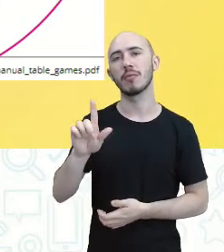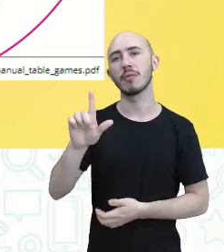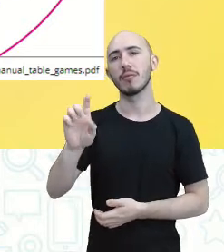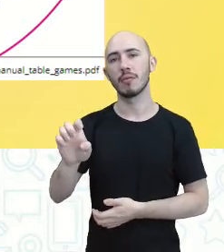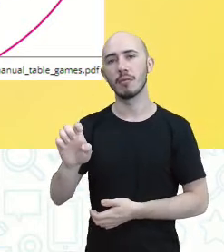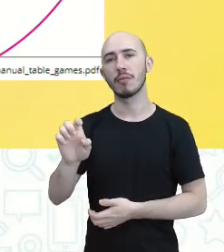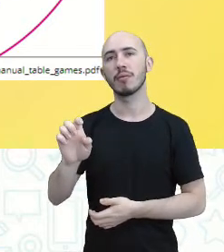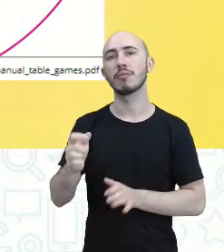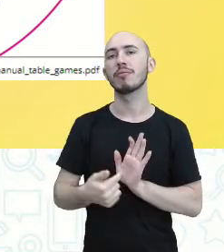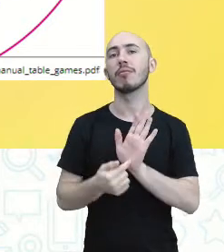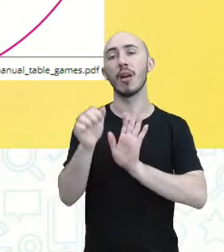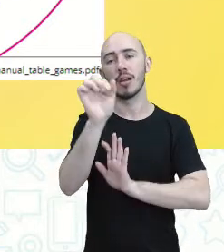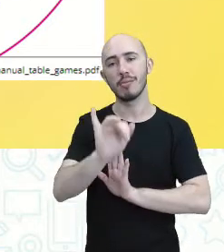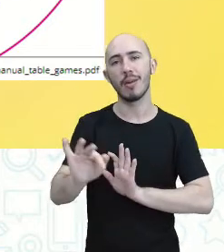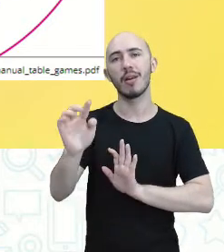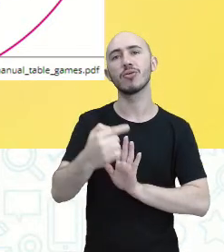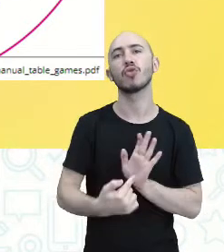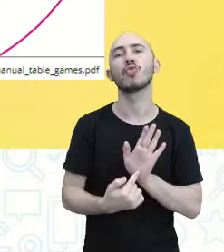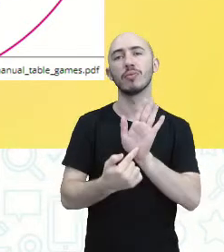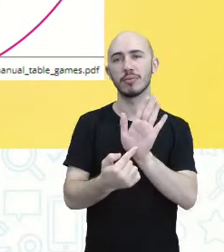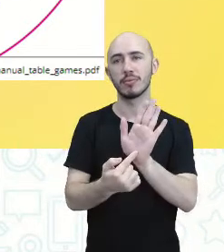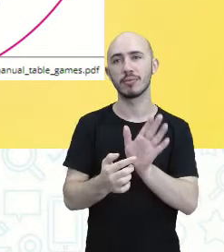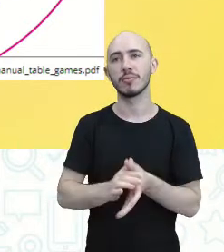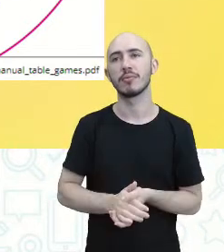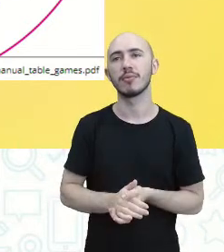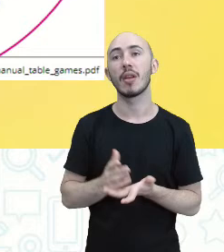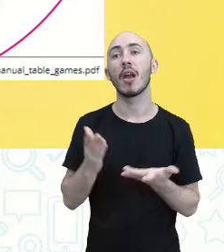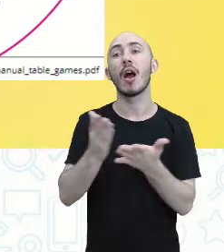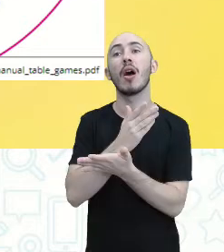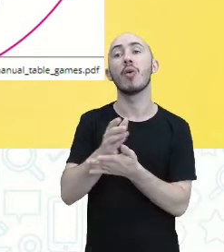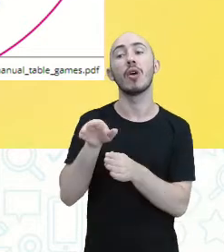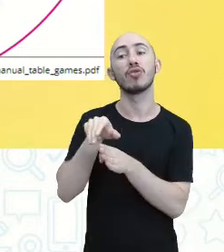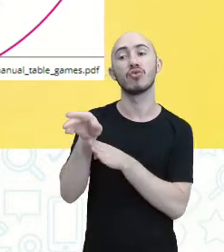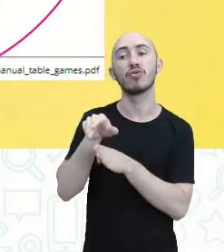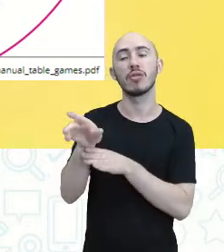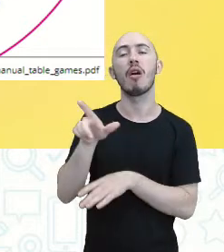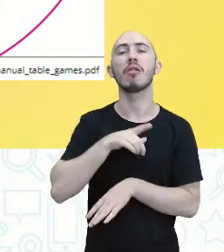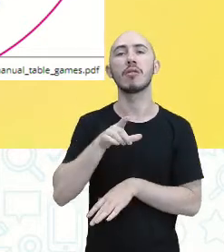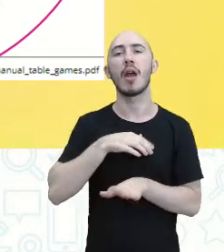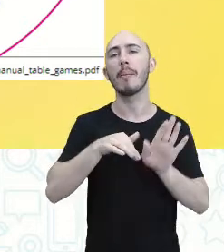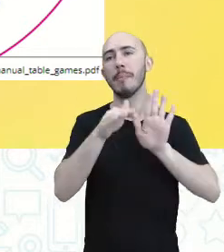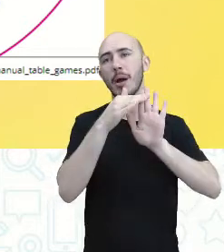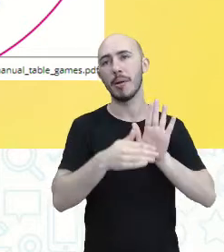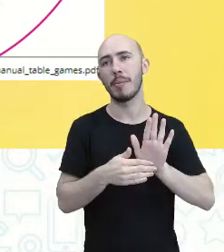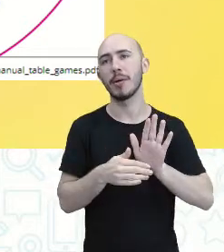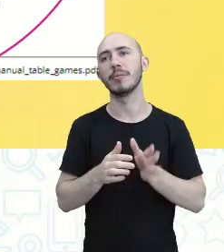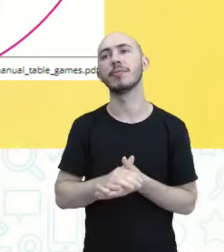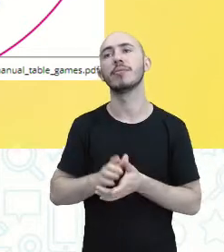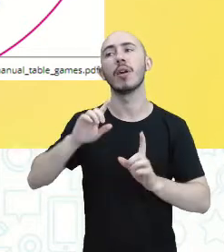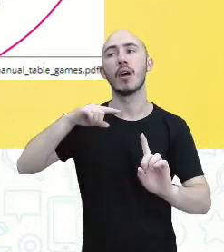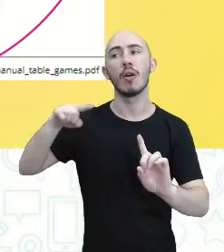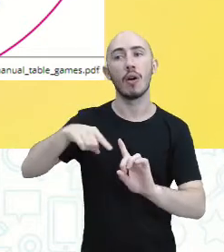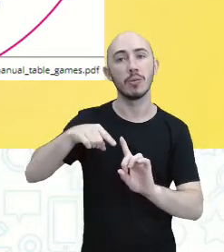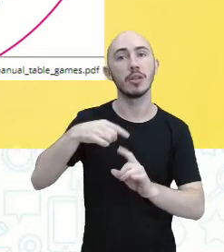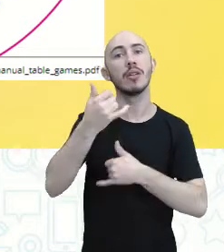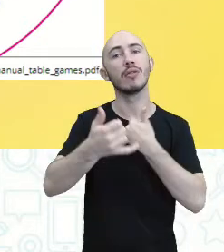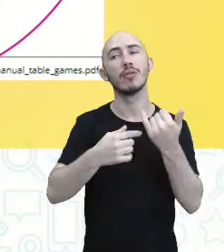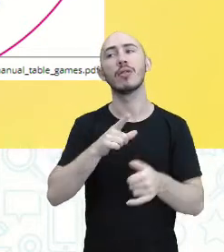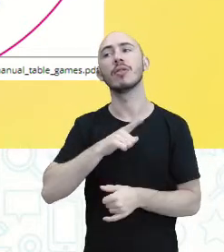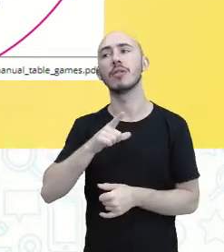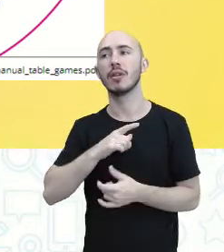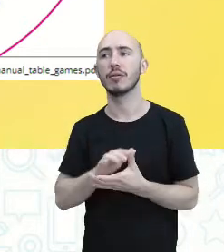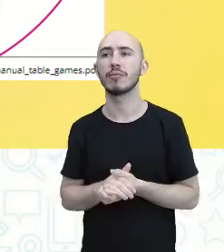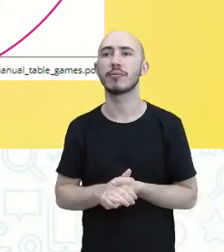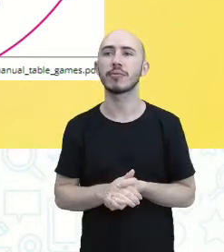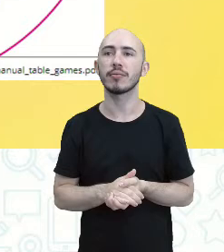quê? A fotinho do jogo e algumas instruções. Ó. Aqui eu tenho o objetivo do jogo,